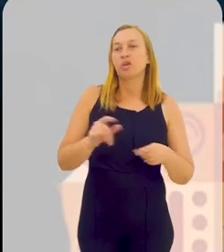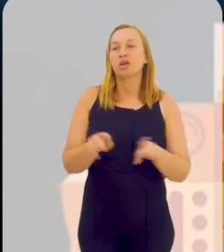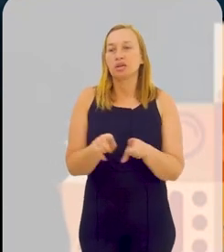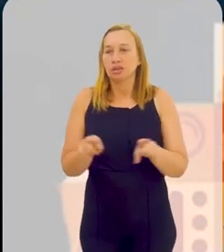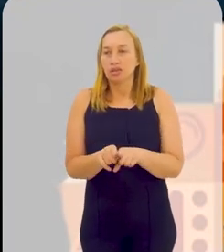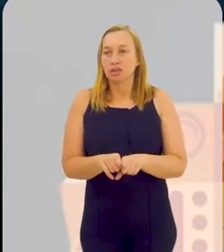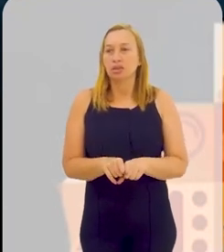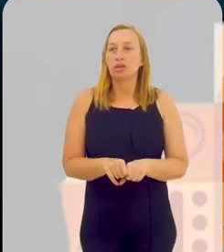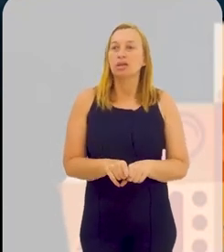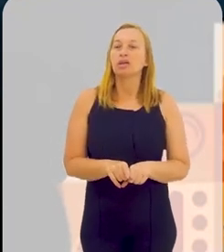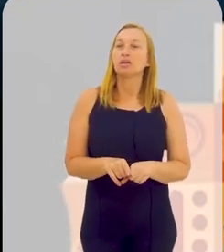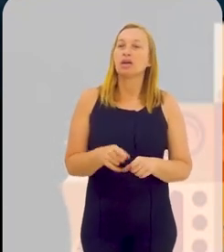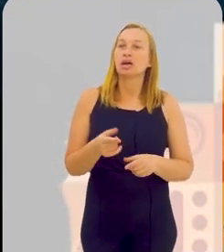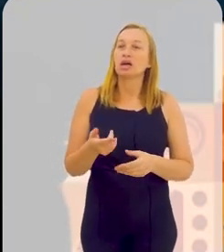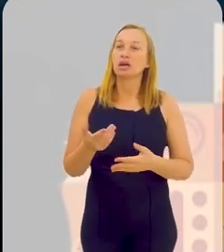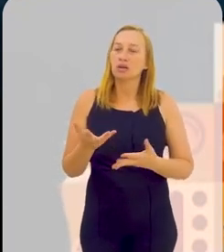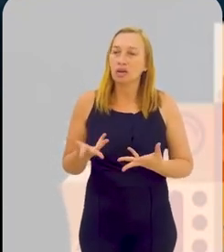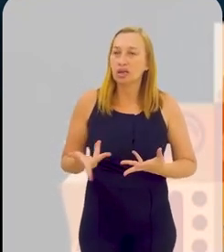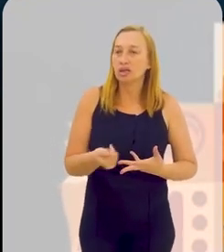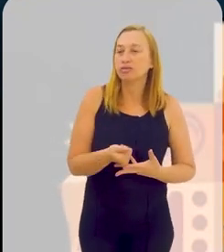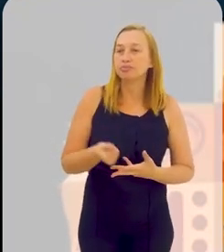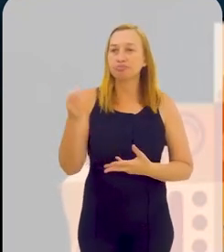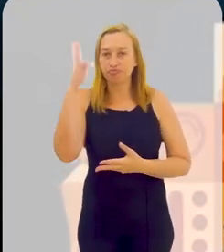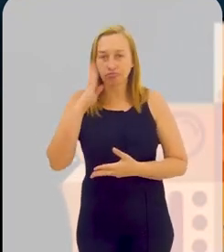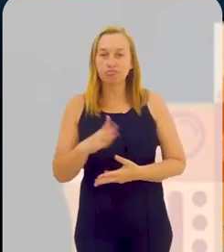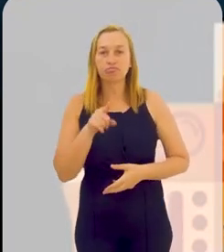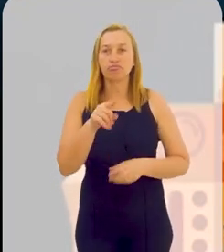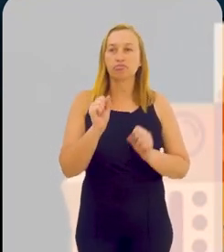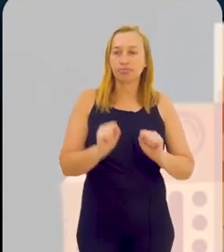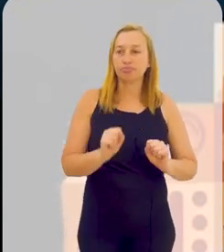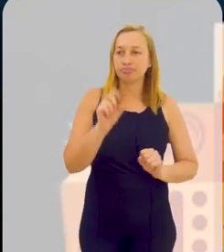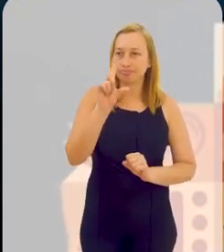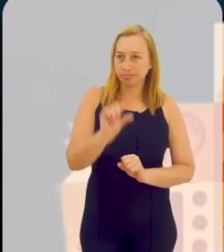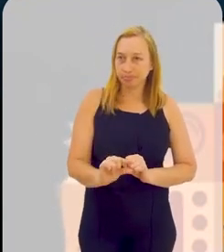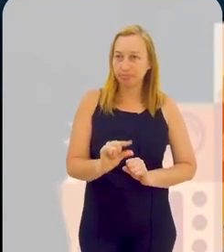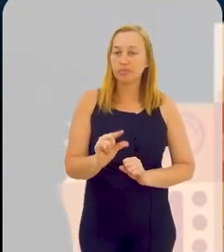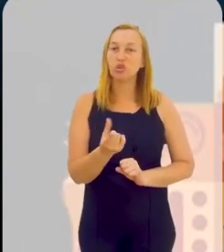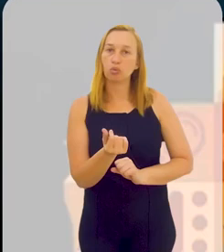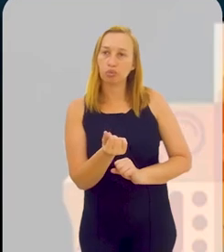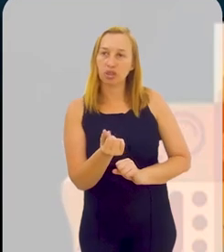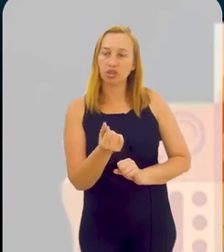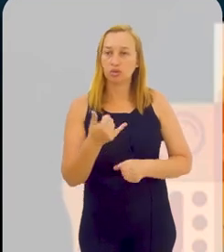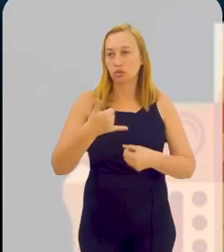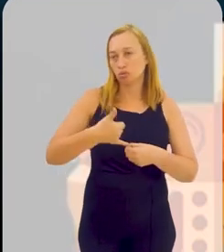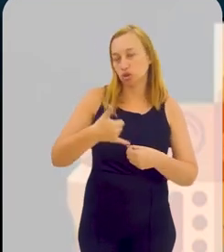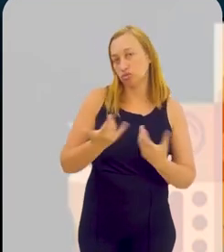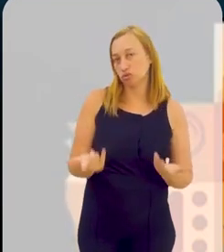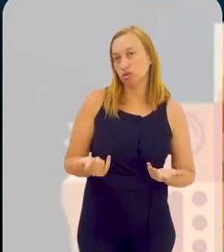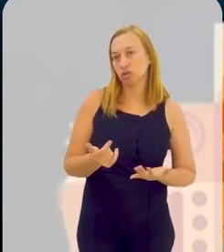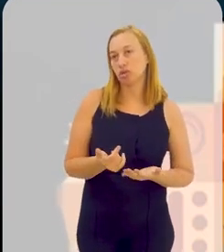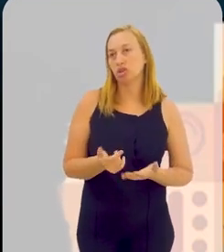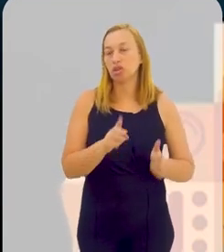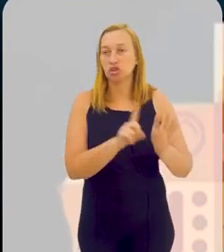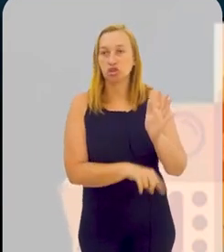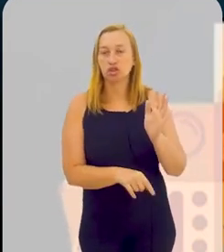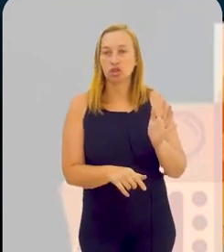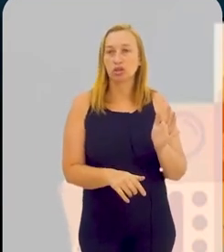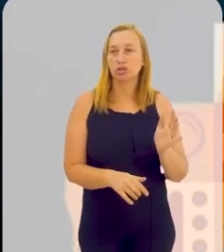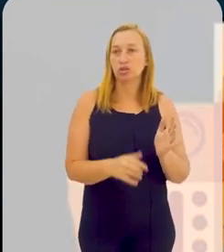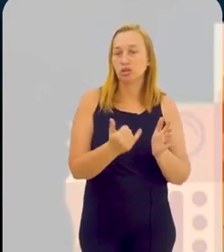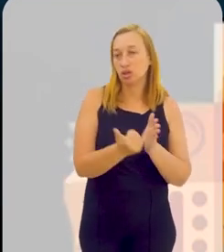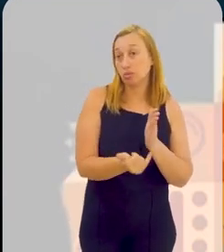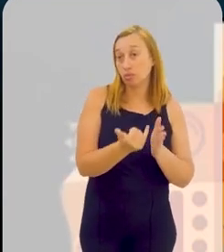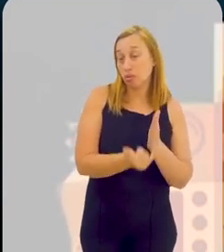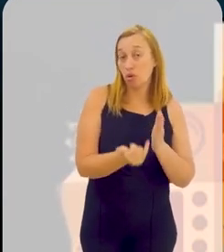também um debate em cima da eficiência logística do Brasil, né? Você pode reduzir o preço do combustível de várias maneiras. Você pode reduzir